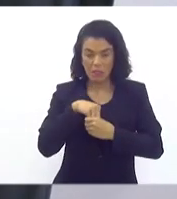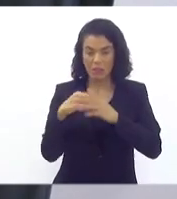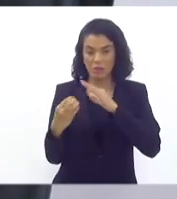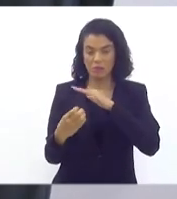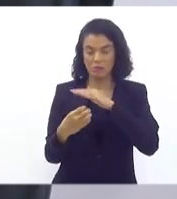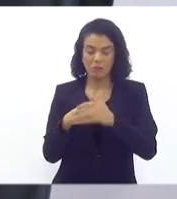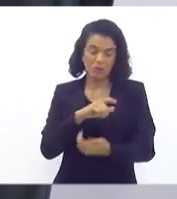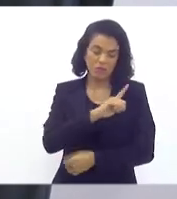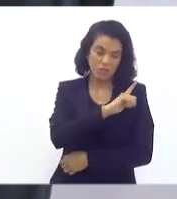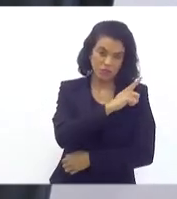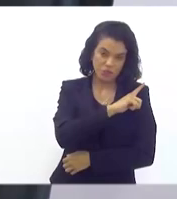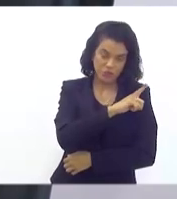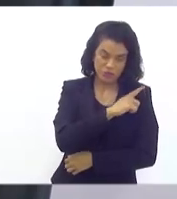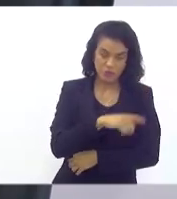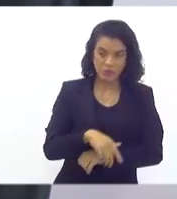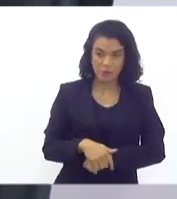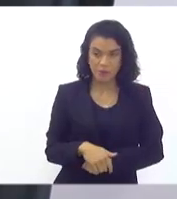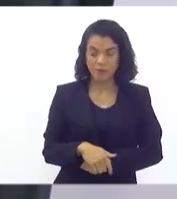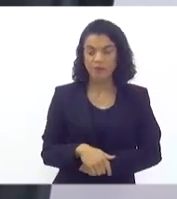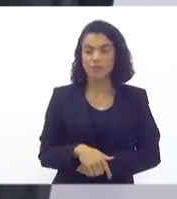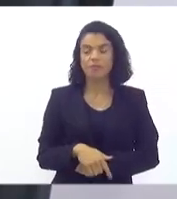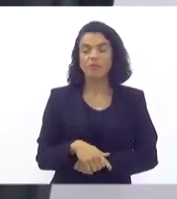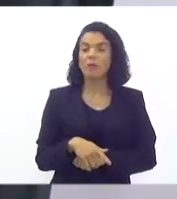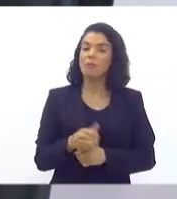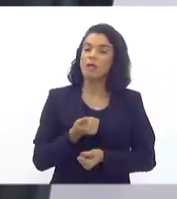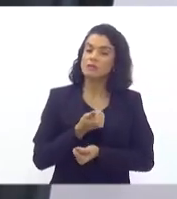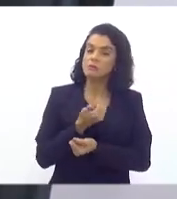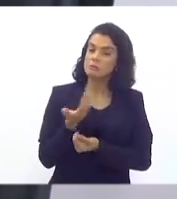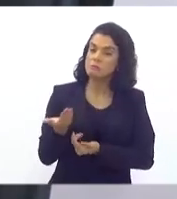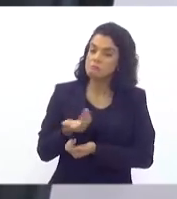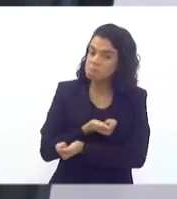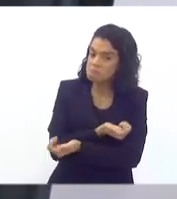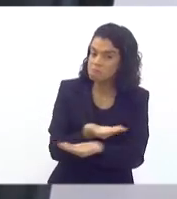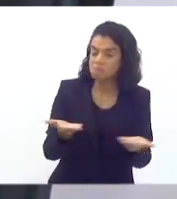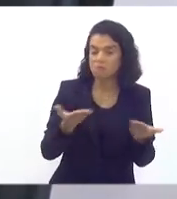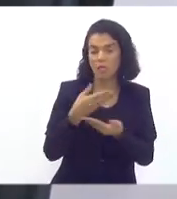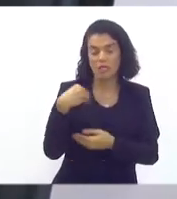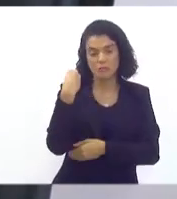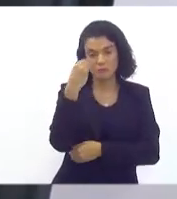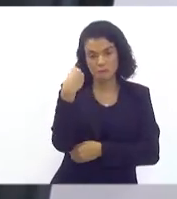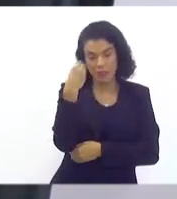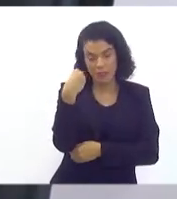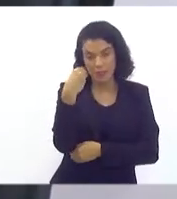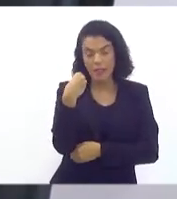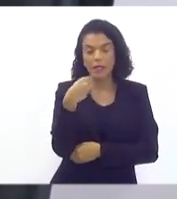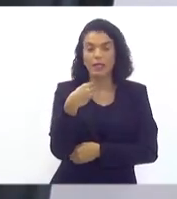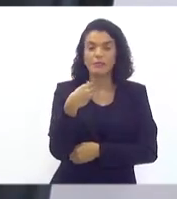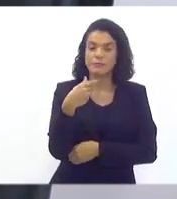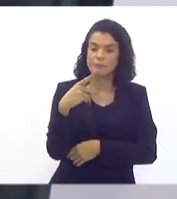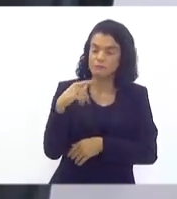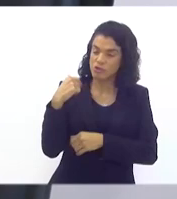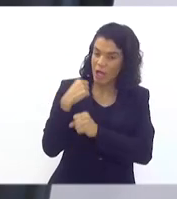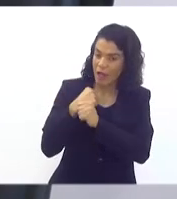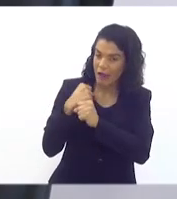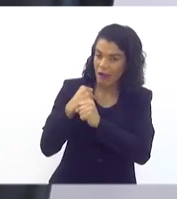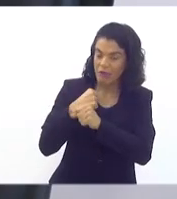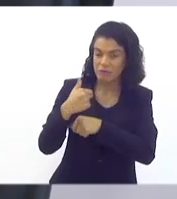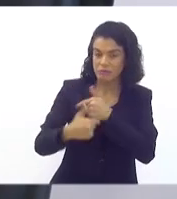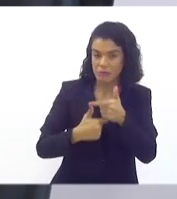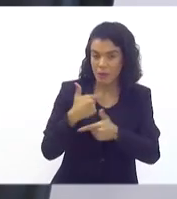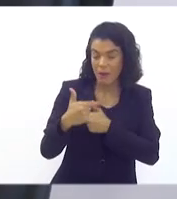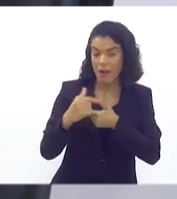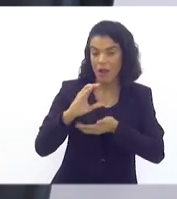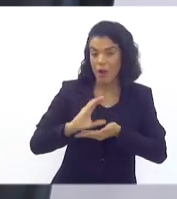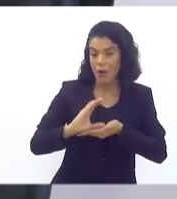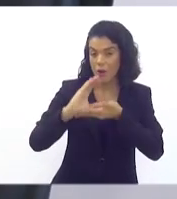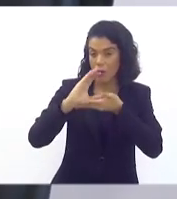da gestão mas se colocando com toda a sua experiência eh sempre à disposição do amplo trabalho que tem é o